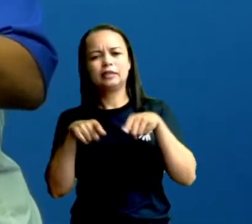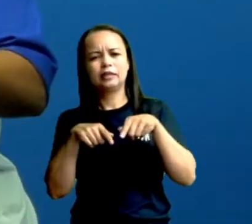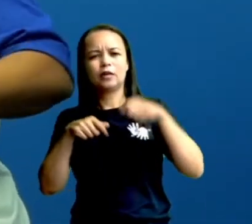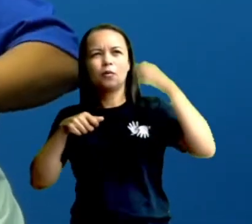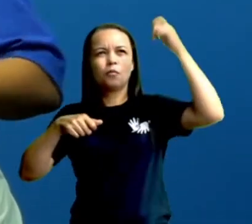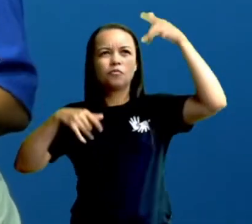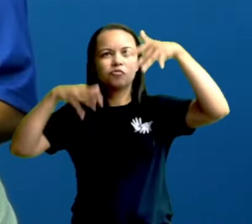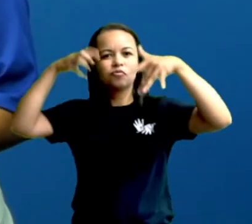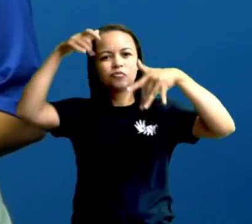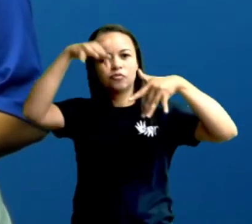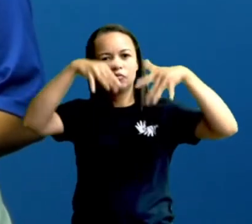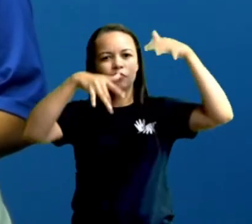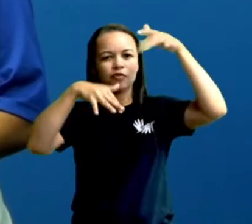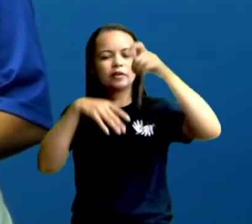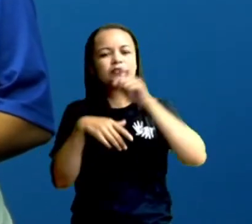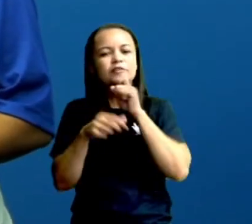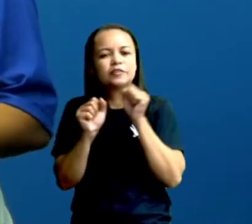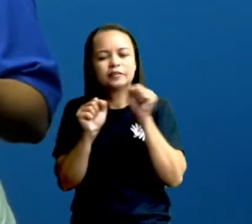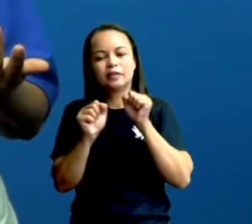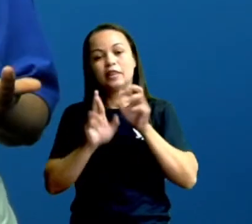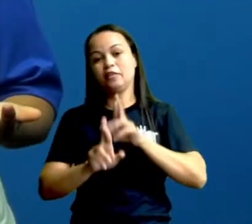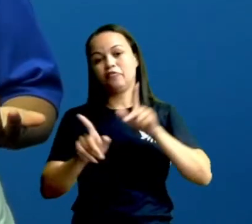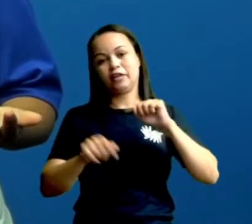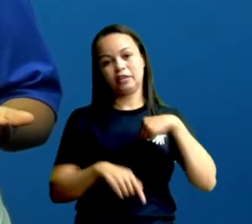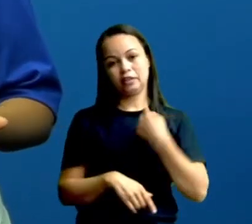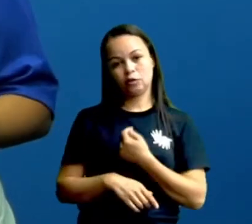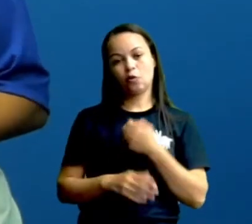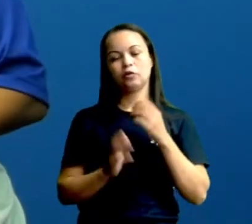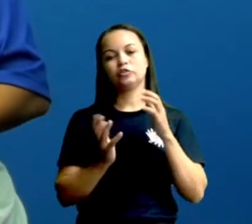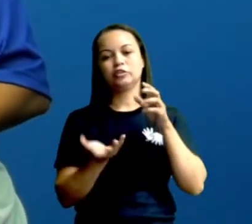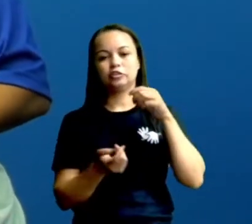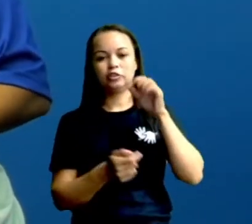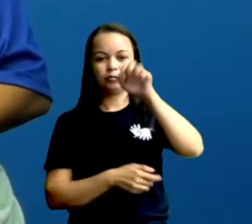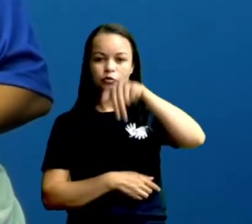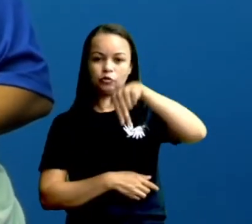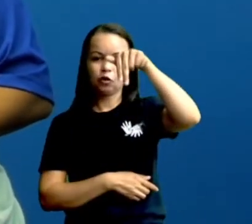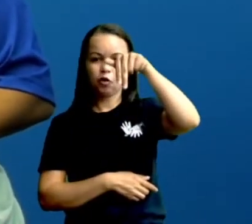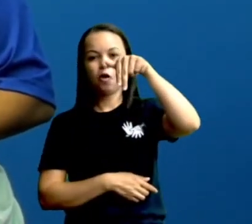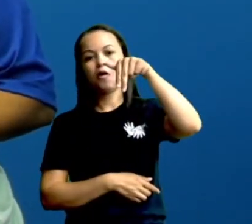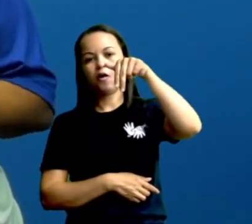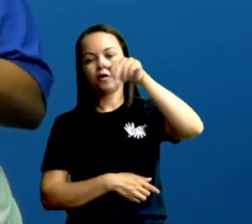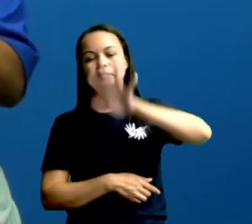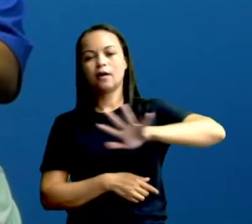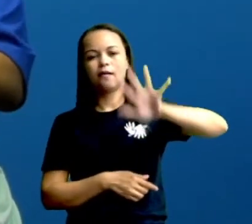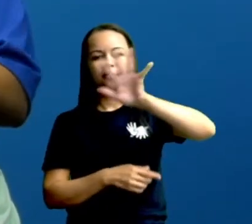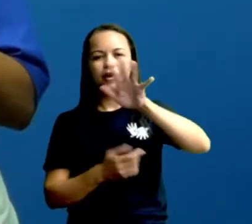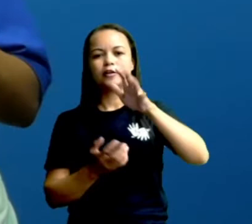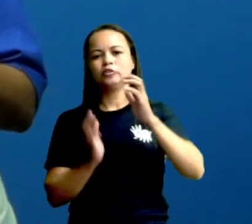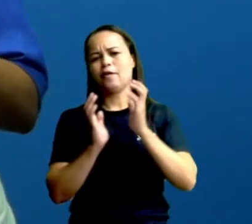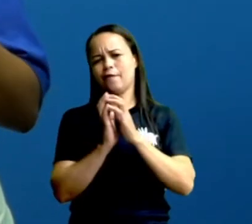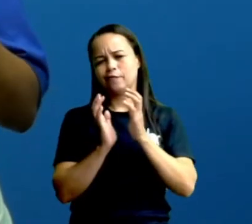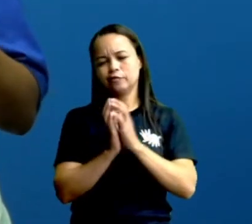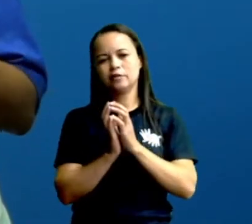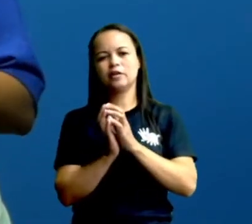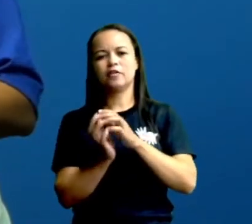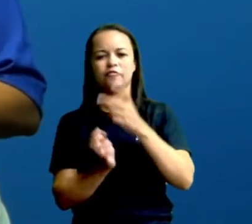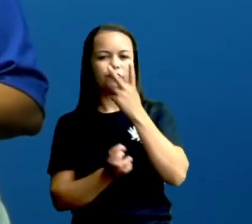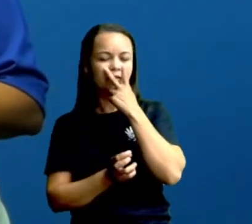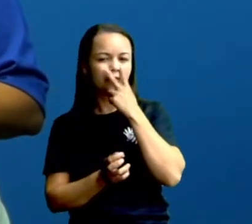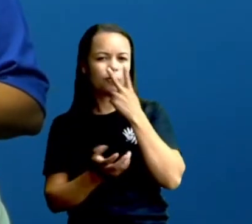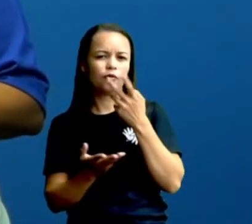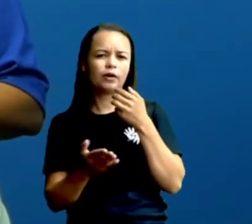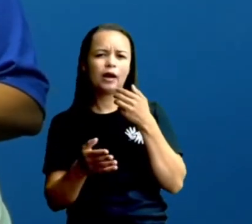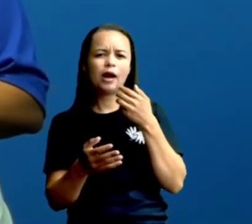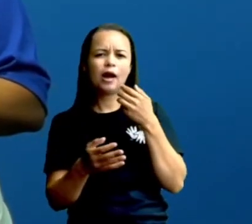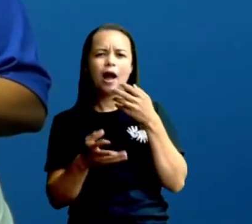nevar, diferente da gente que mora em Recife, que é no Nordeste, em Vitória de Santo Antão. A gente aqui quase não percebe as